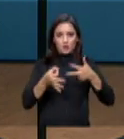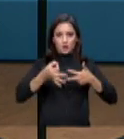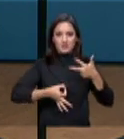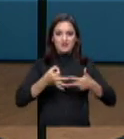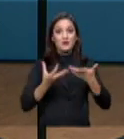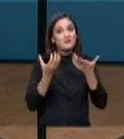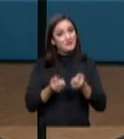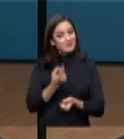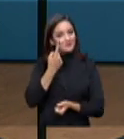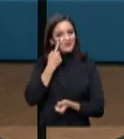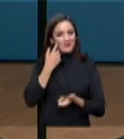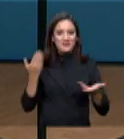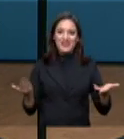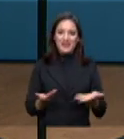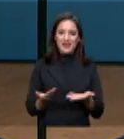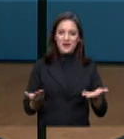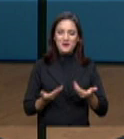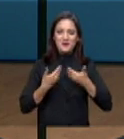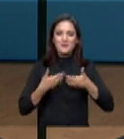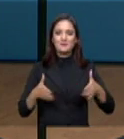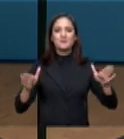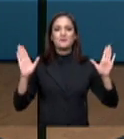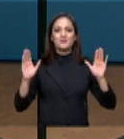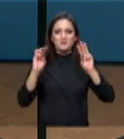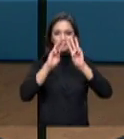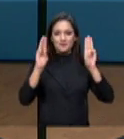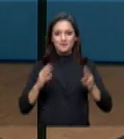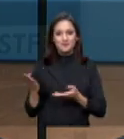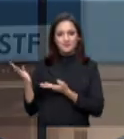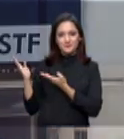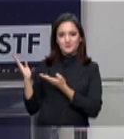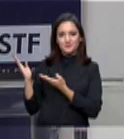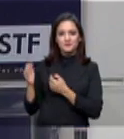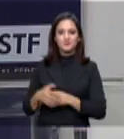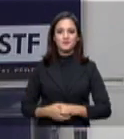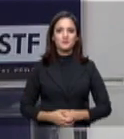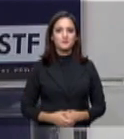Vamos acompanhar agora a abertura da cerimônia.